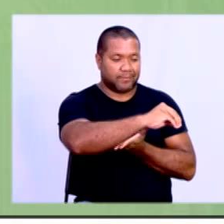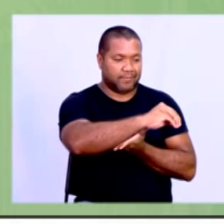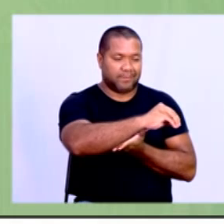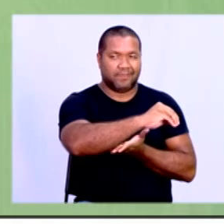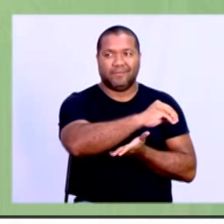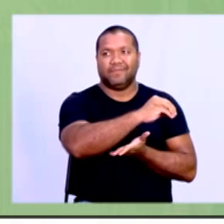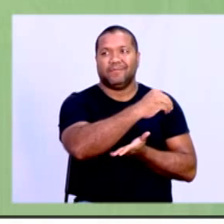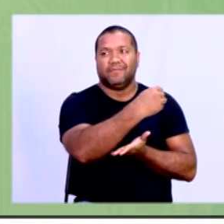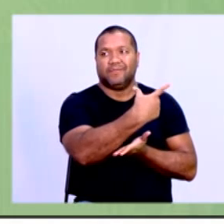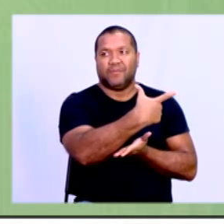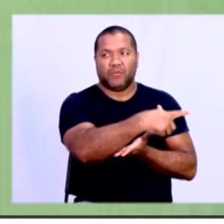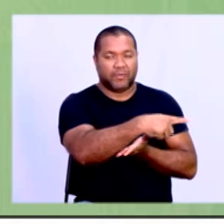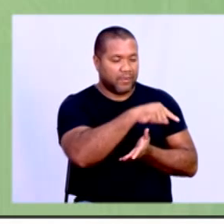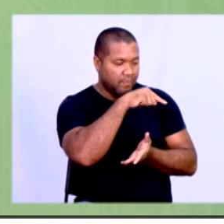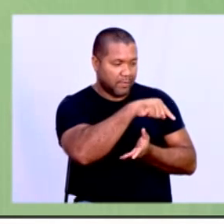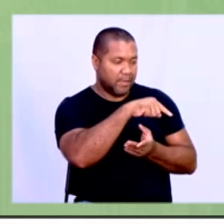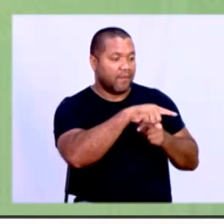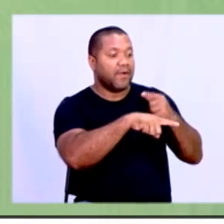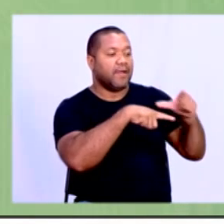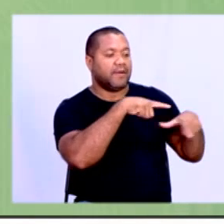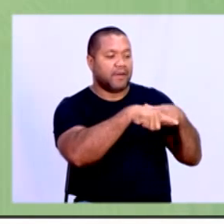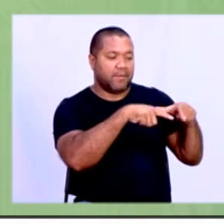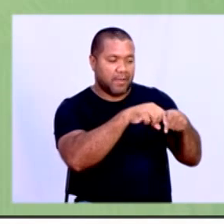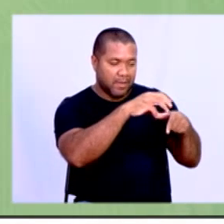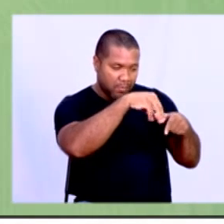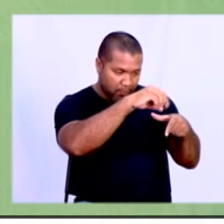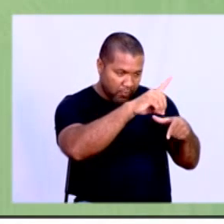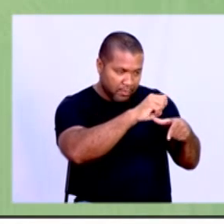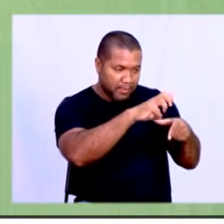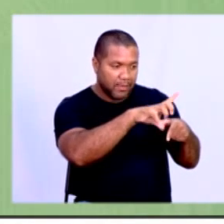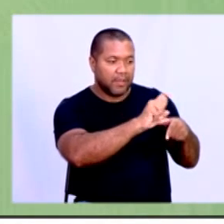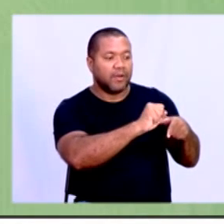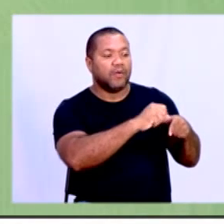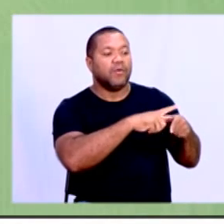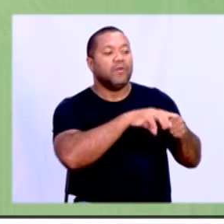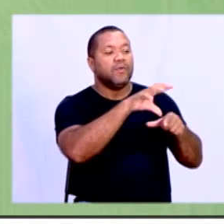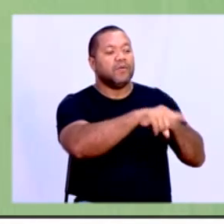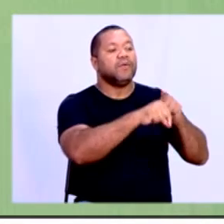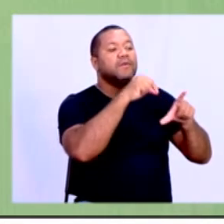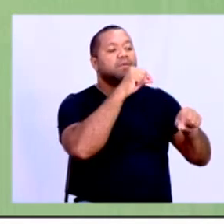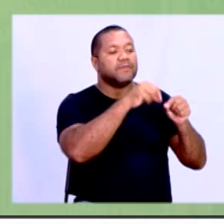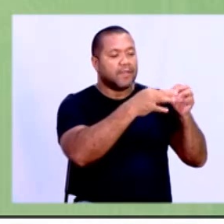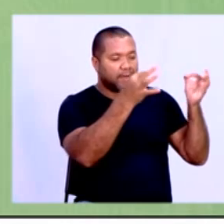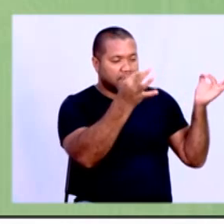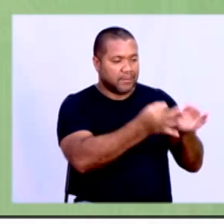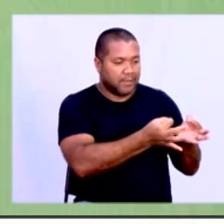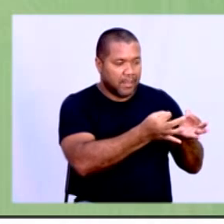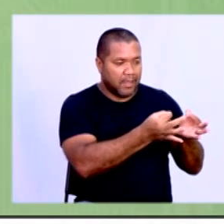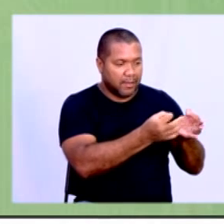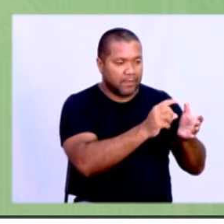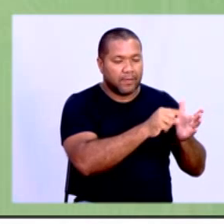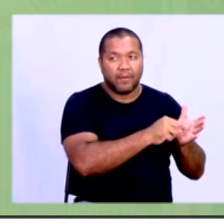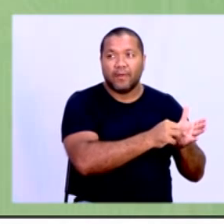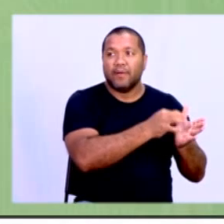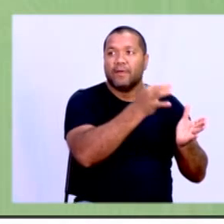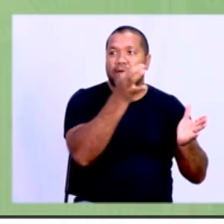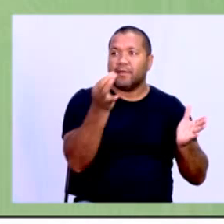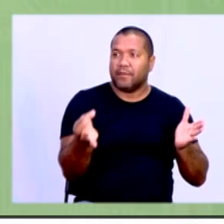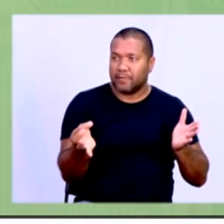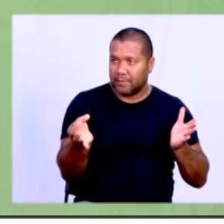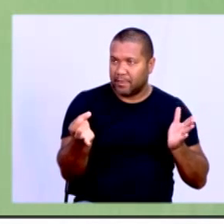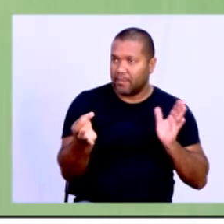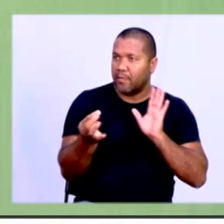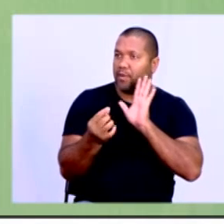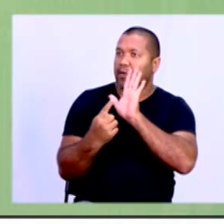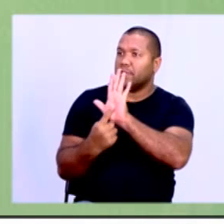obtidos ou processados pelos modelos, seleciona o tipo correto de apresentação dos